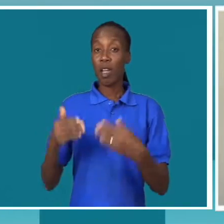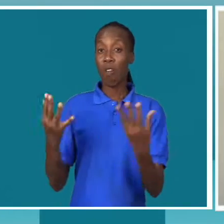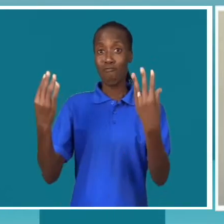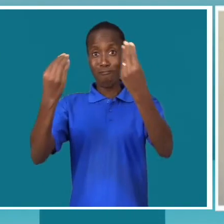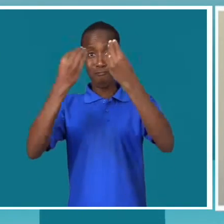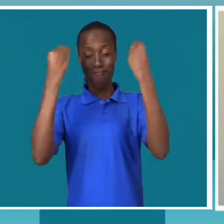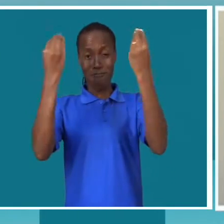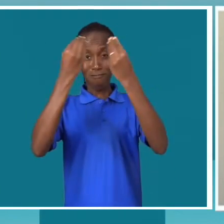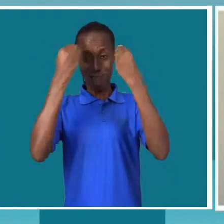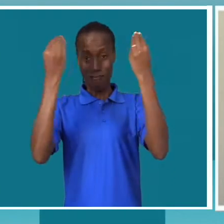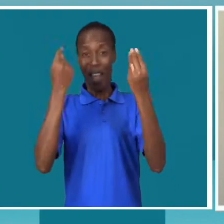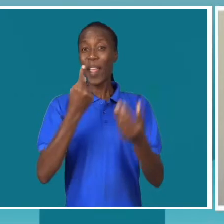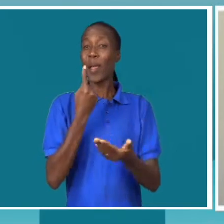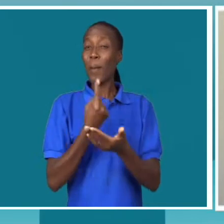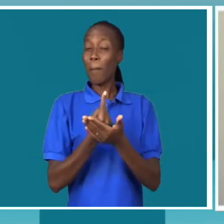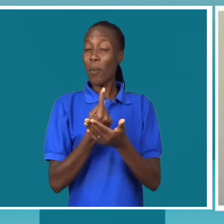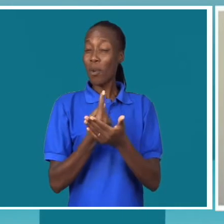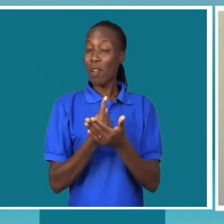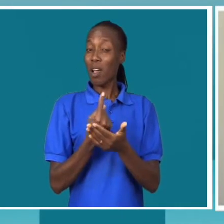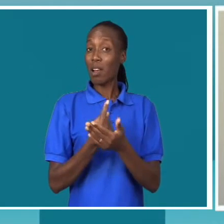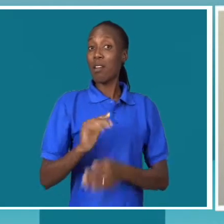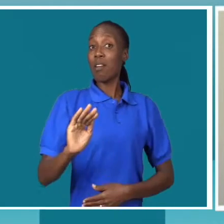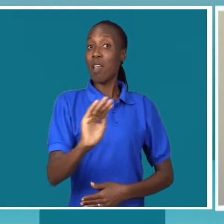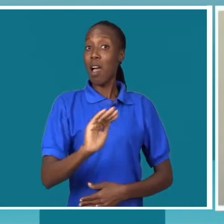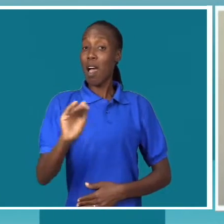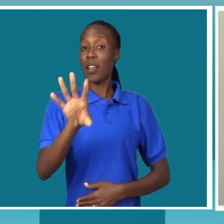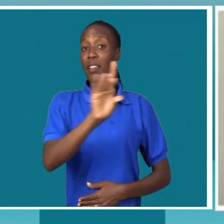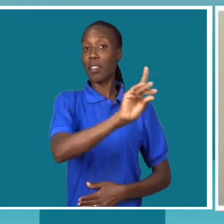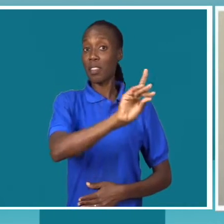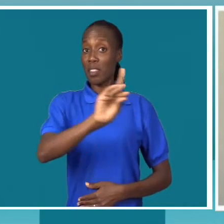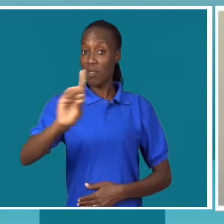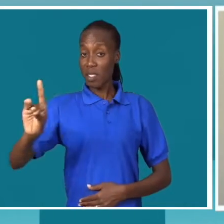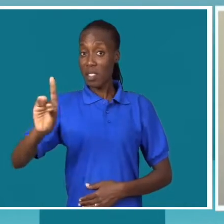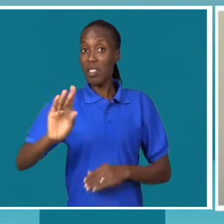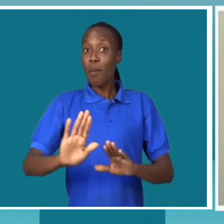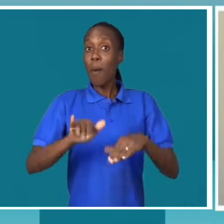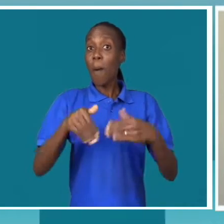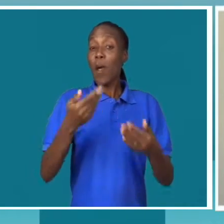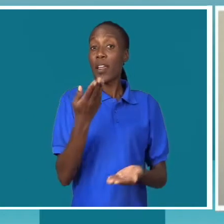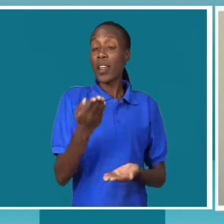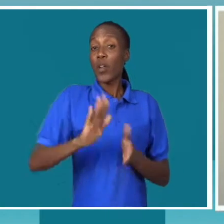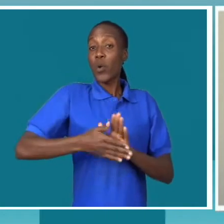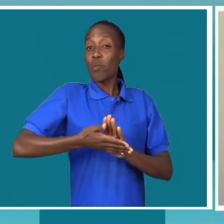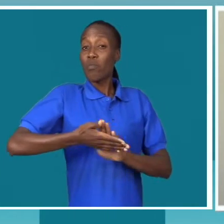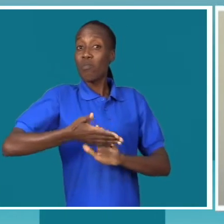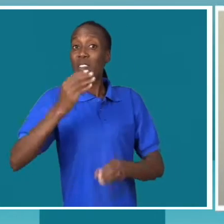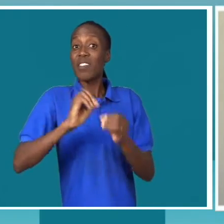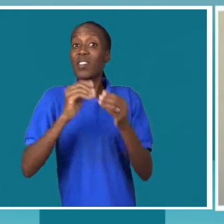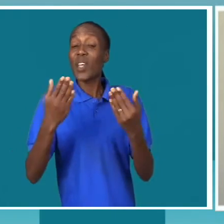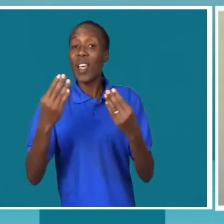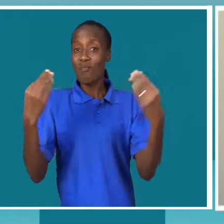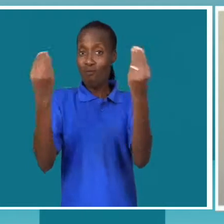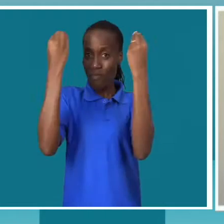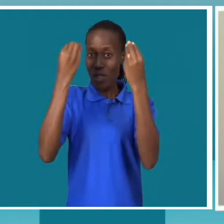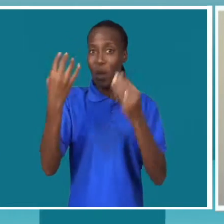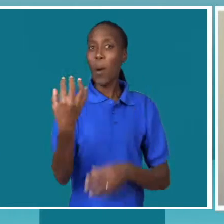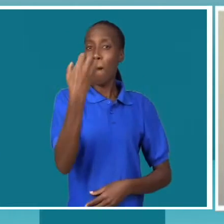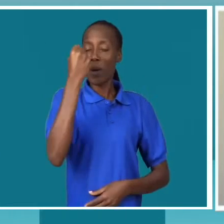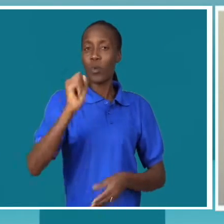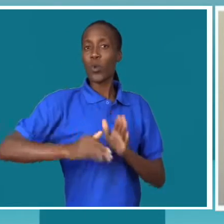Essa capacitação é uma capacitação muito importante para a área da deficiência porque é a partir dessa formação que nós estaremos